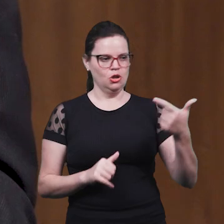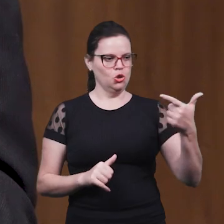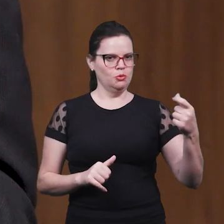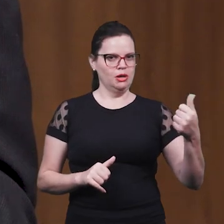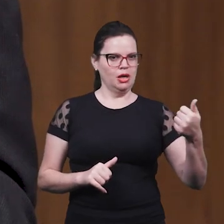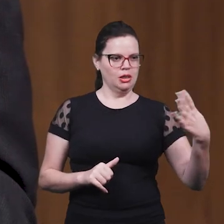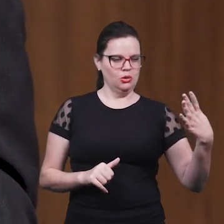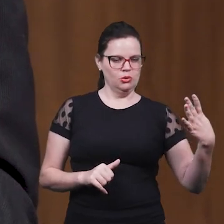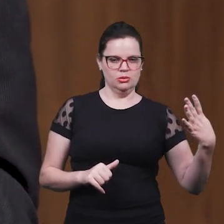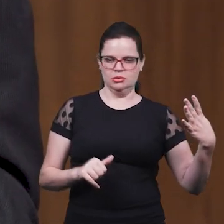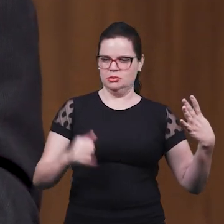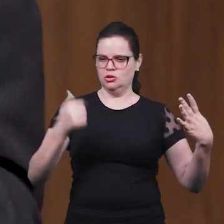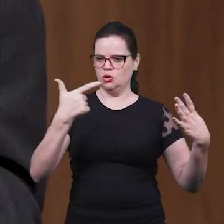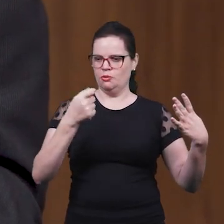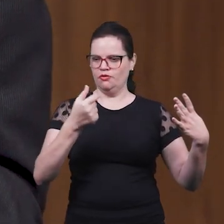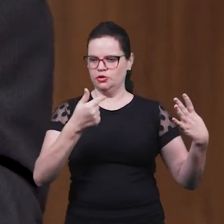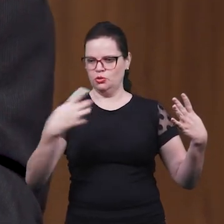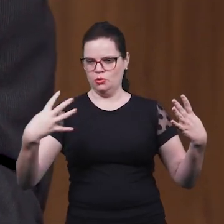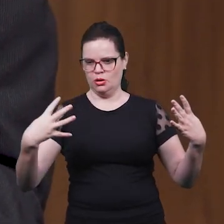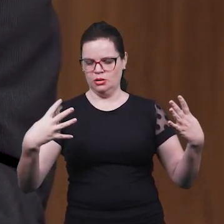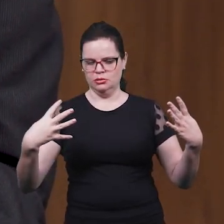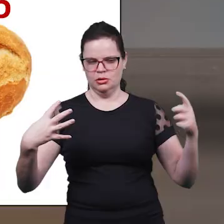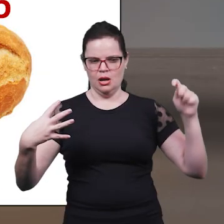muito grande, né? Você comprava